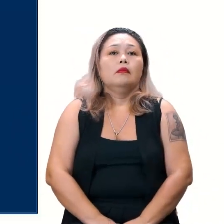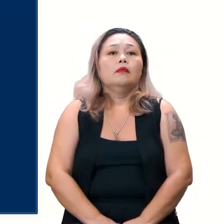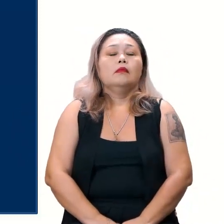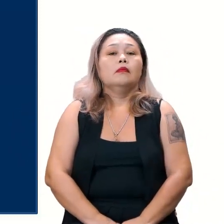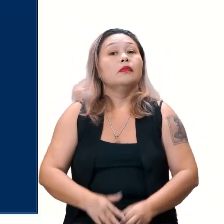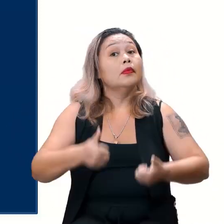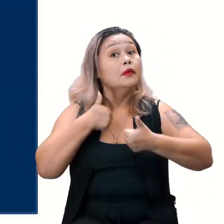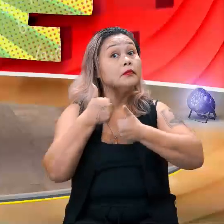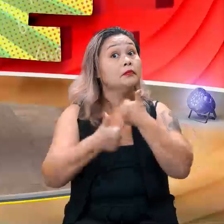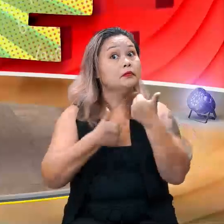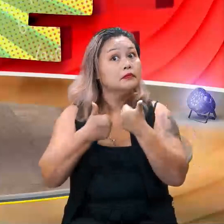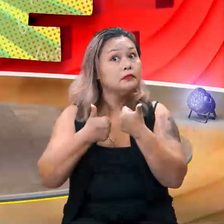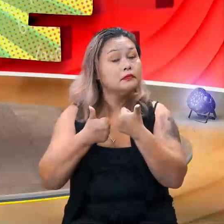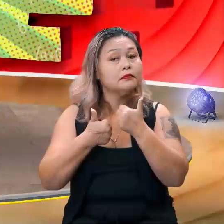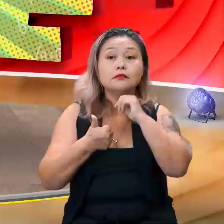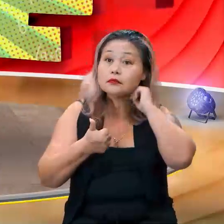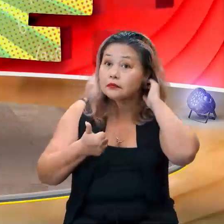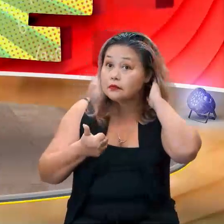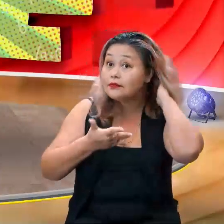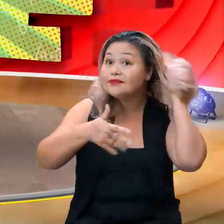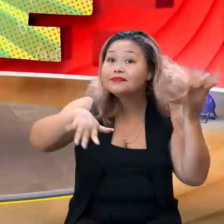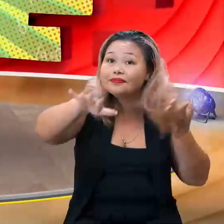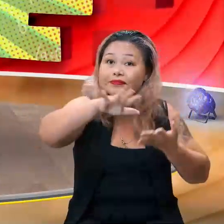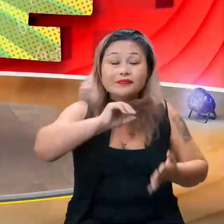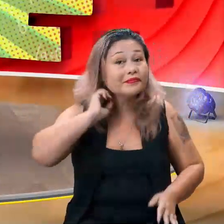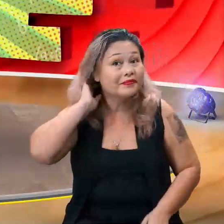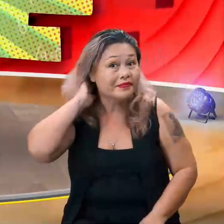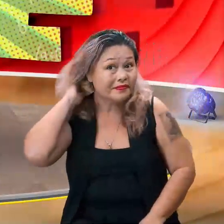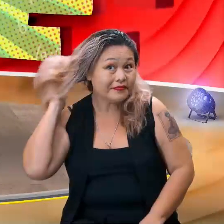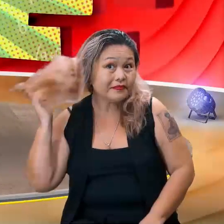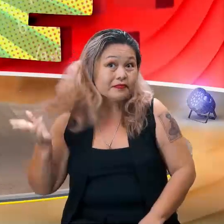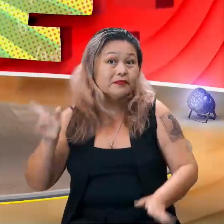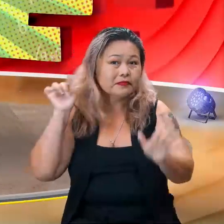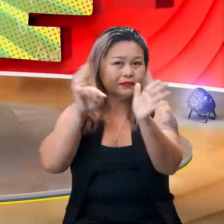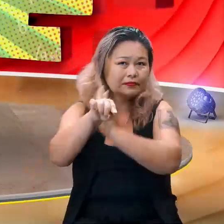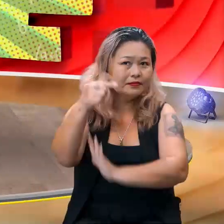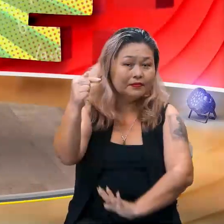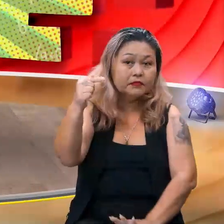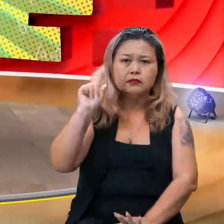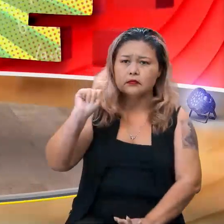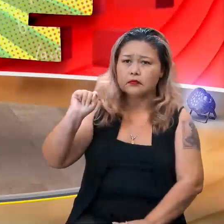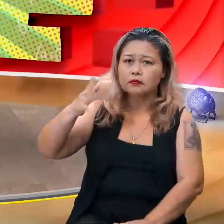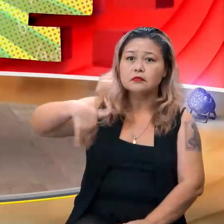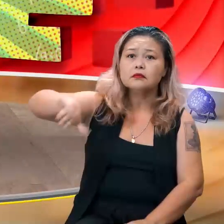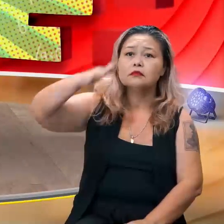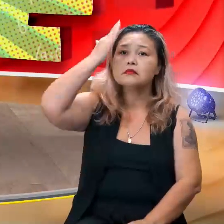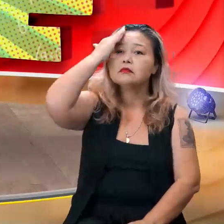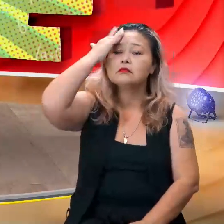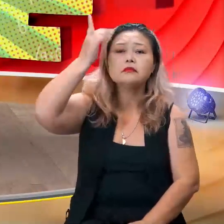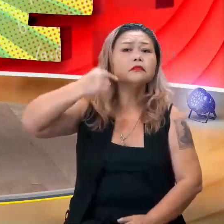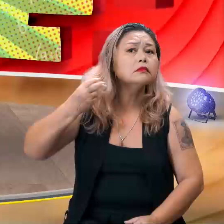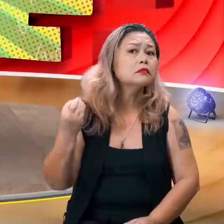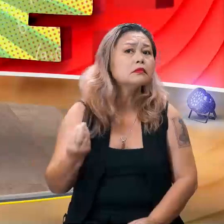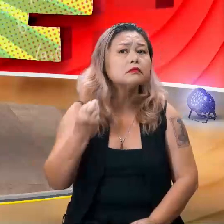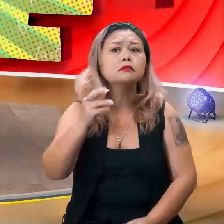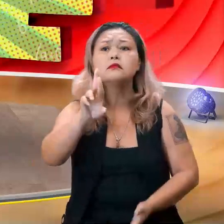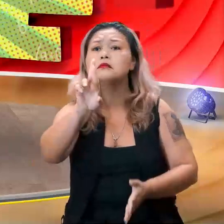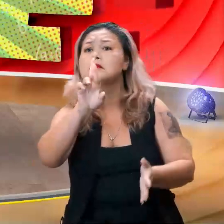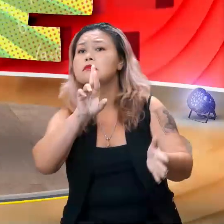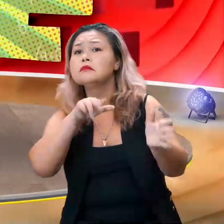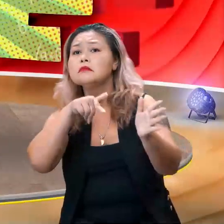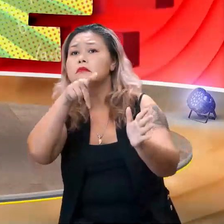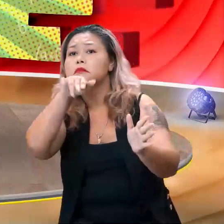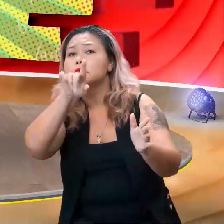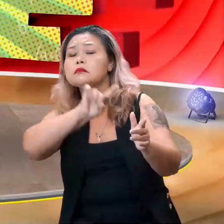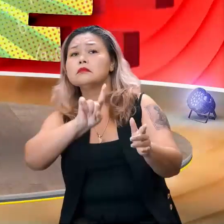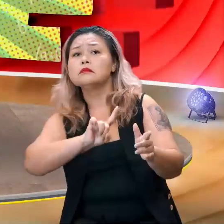Beleza, e aí? Como vocês estão aí? Já estamos na sétima pergunta, né? O que, que vocês acham? Como é que foi o quiz para vocês? Né?